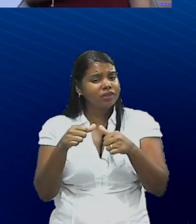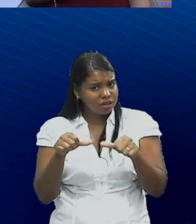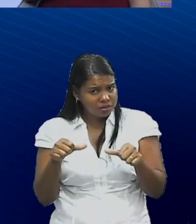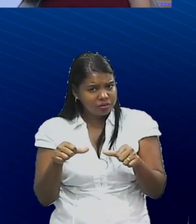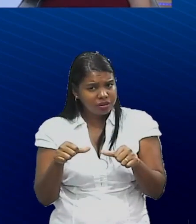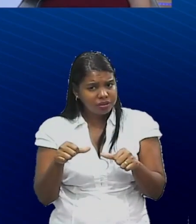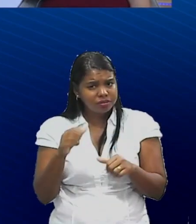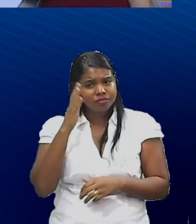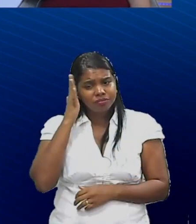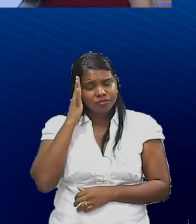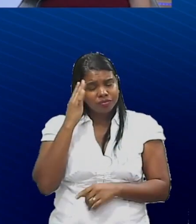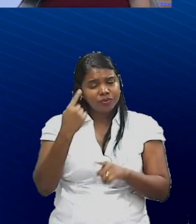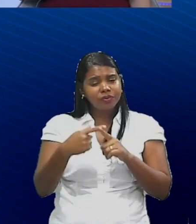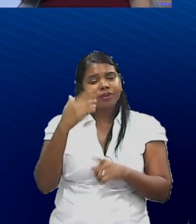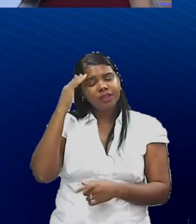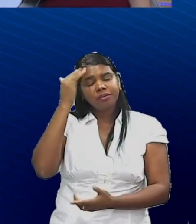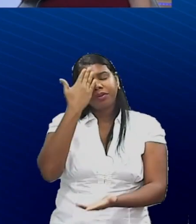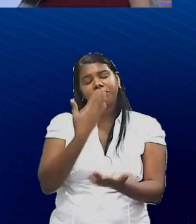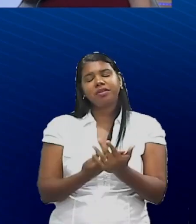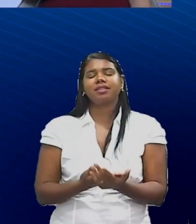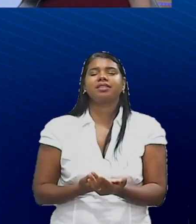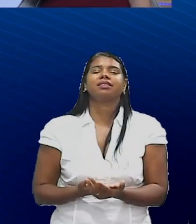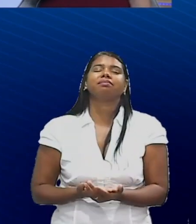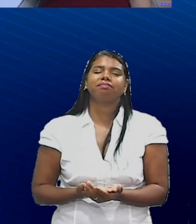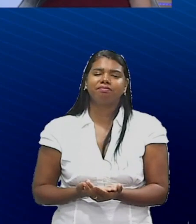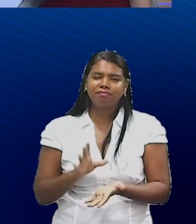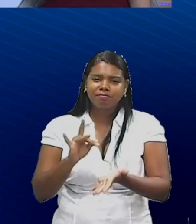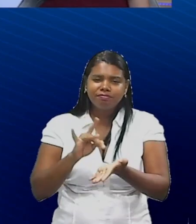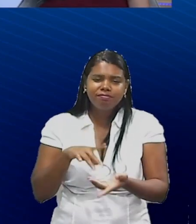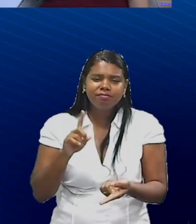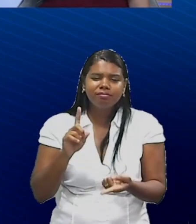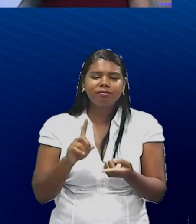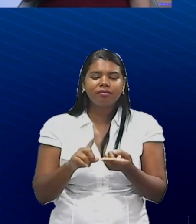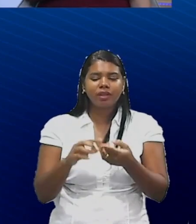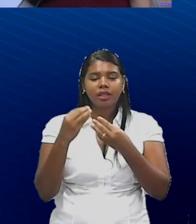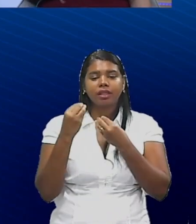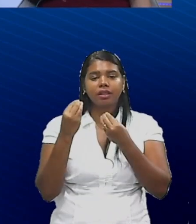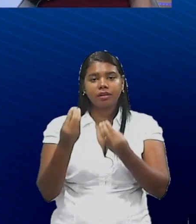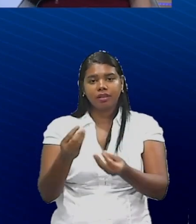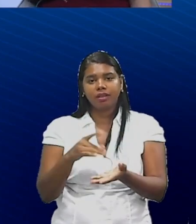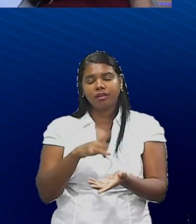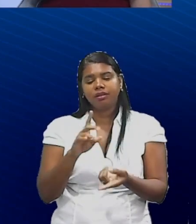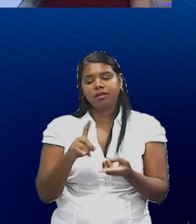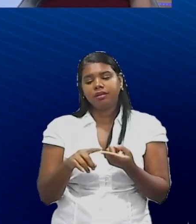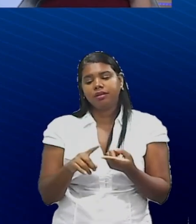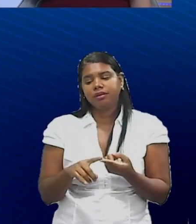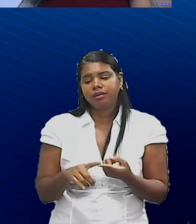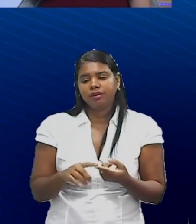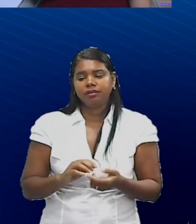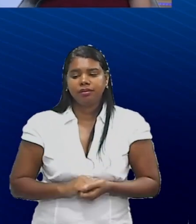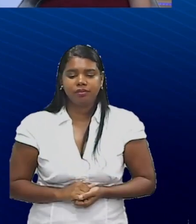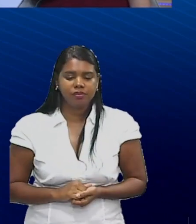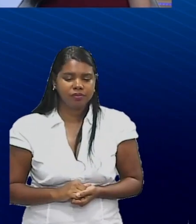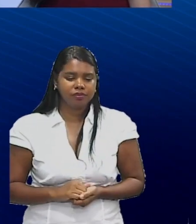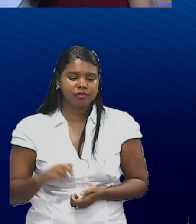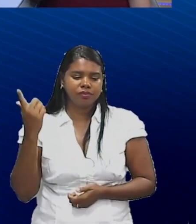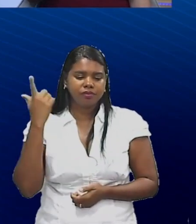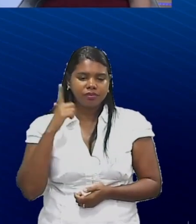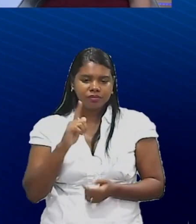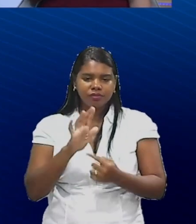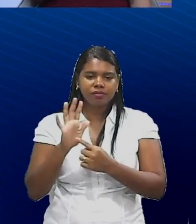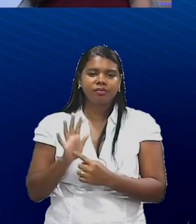meu cliente porque ele tem o quê? Confiança. E eu passei credibilidade para aquele cliente. Então, o cliente conquistado é um